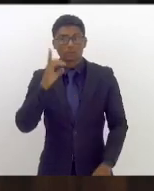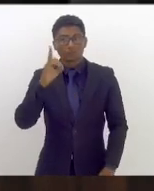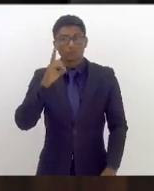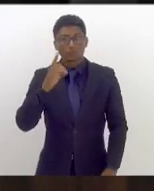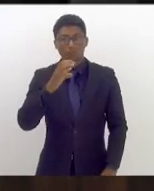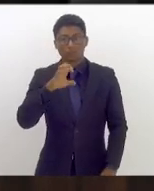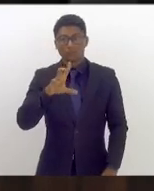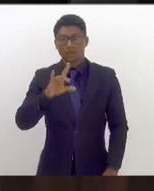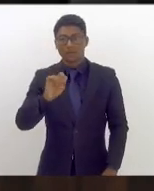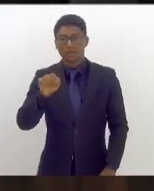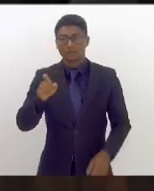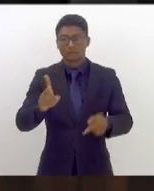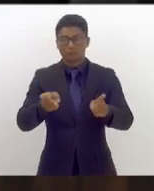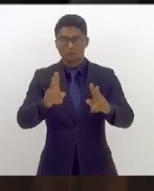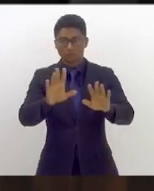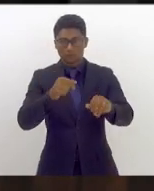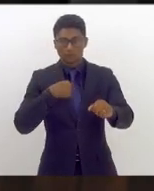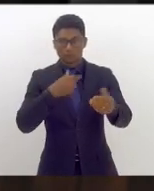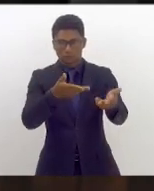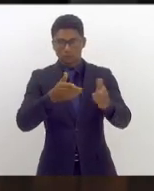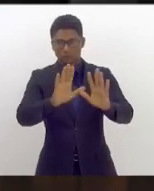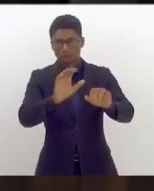ela Manteve tá bom